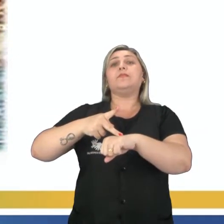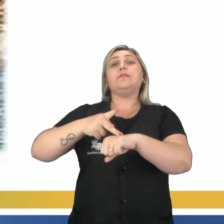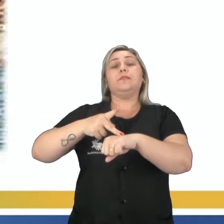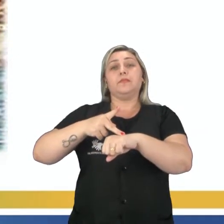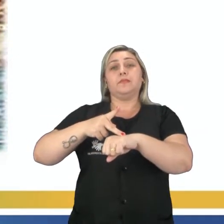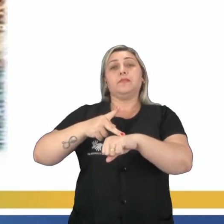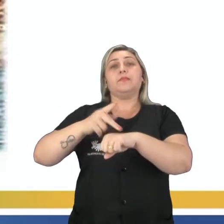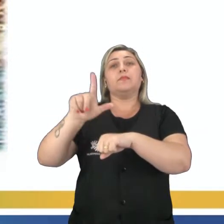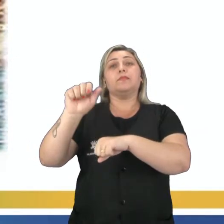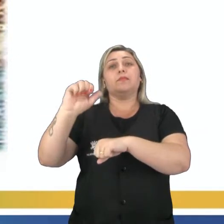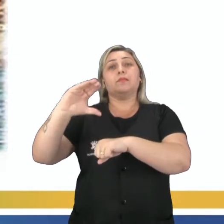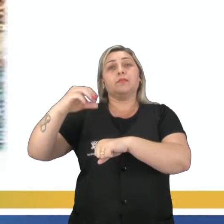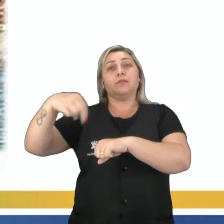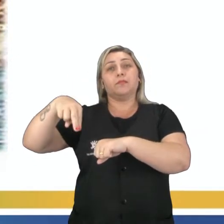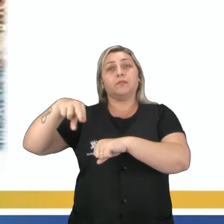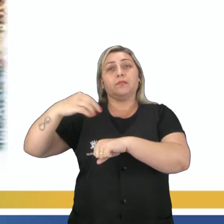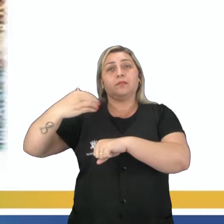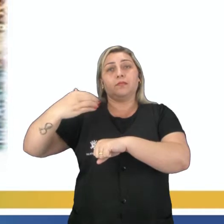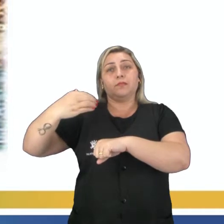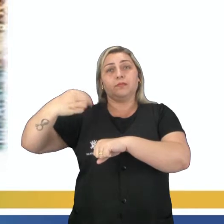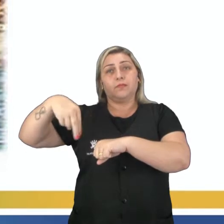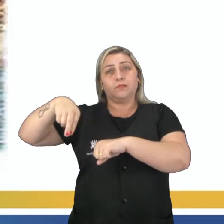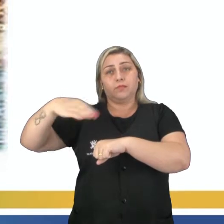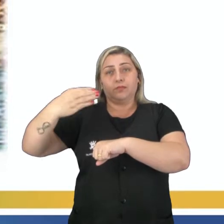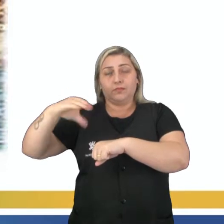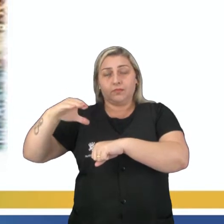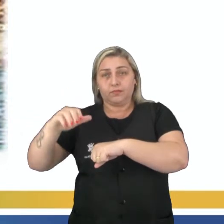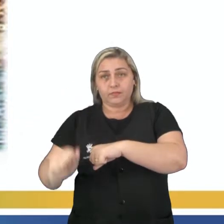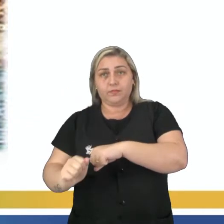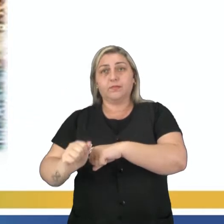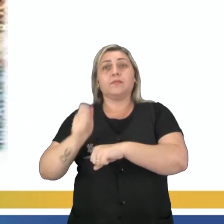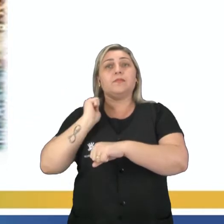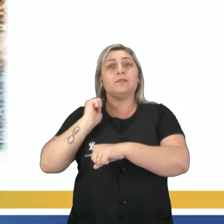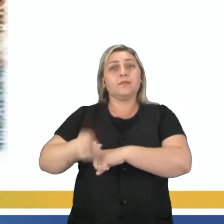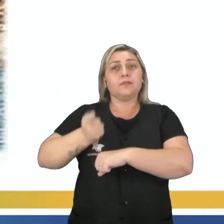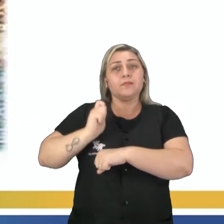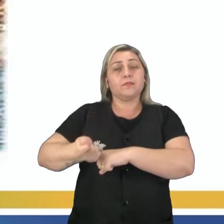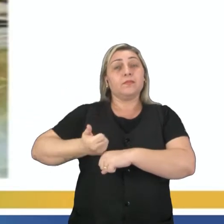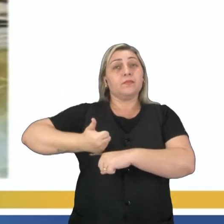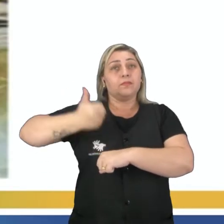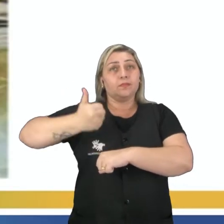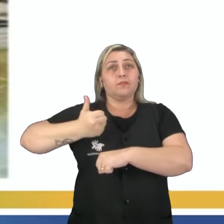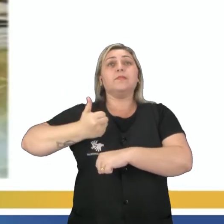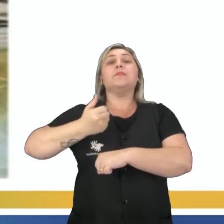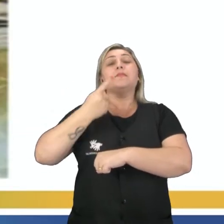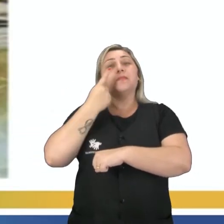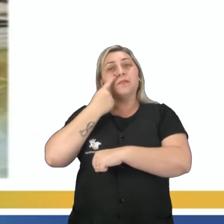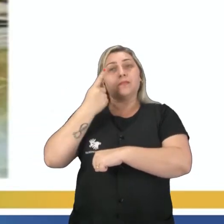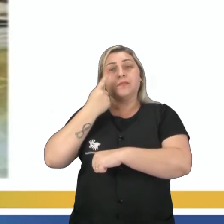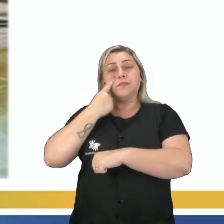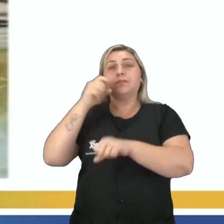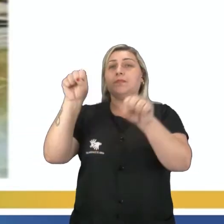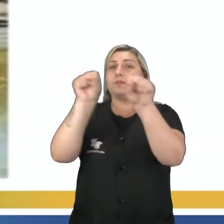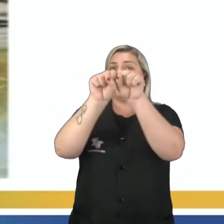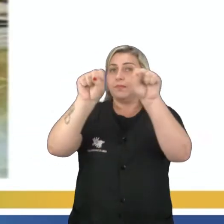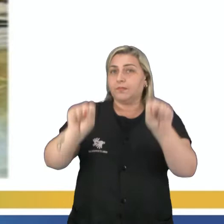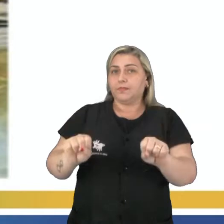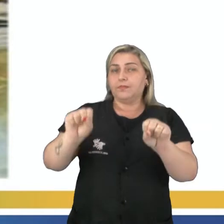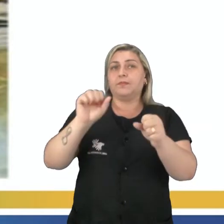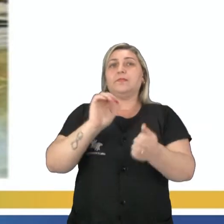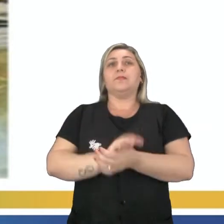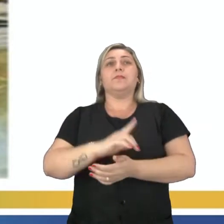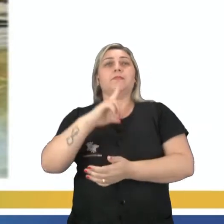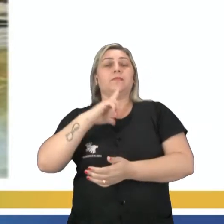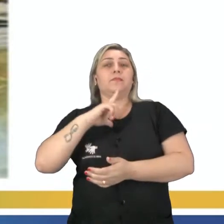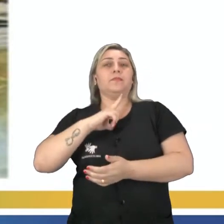pontas de pedra, as primeiras machadinhas. A gente podemos observar aqui nesse sistema